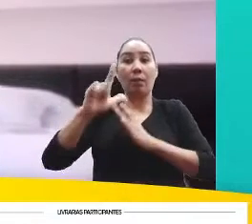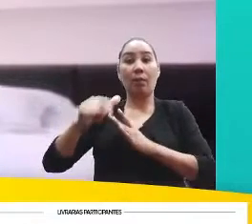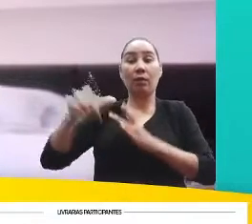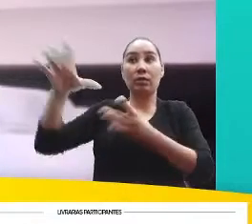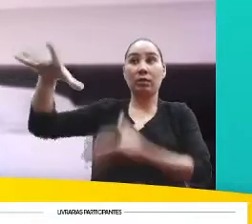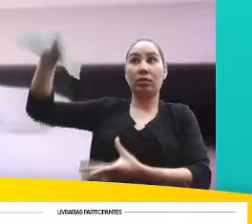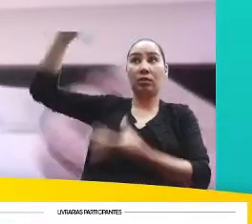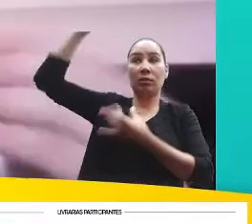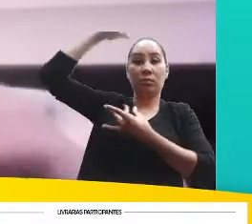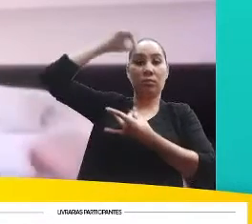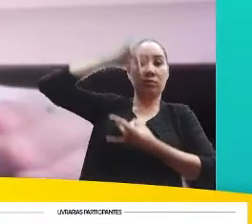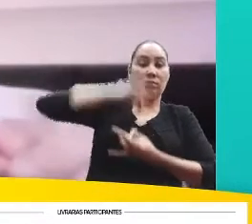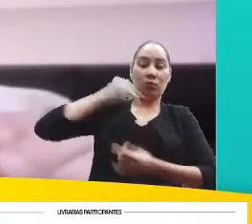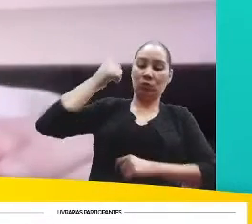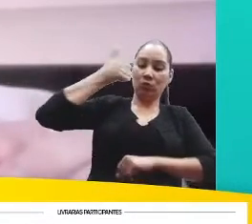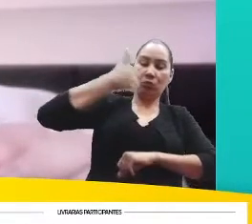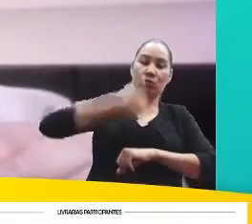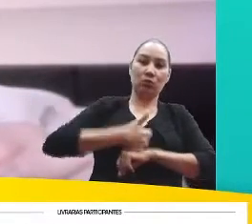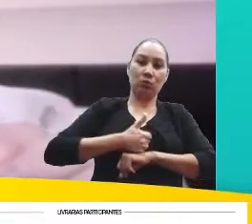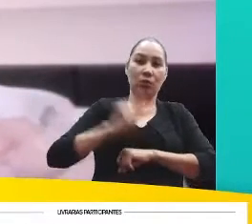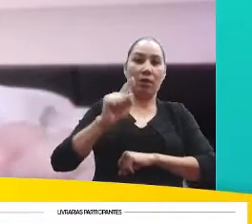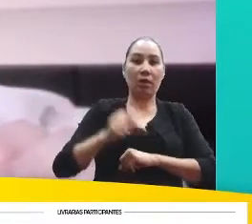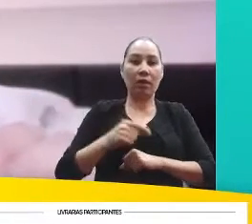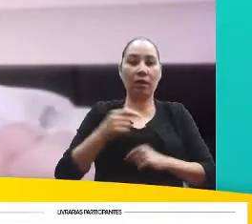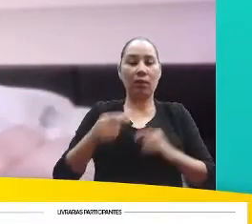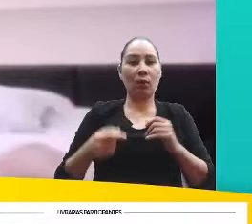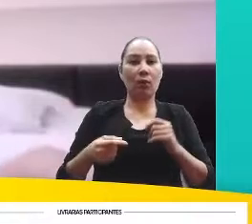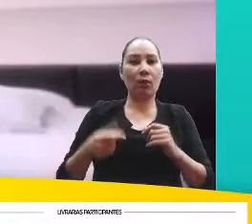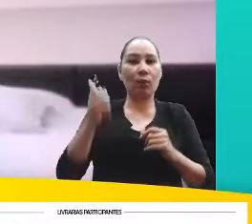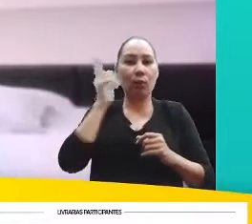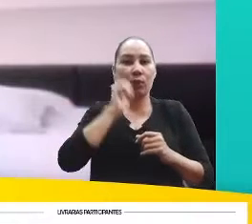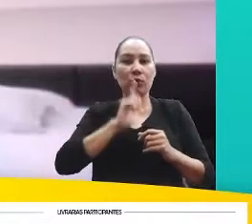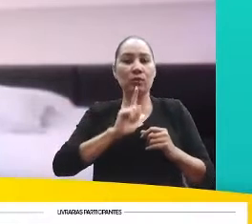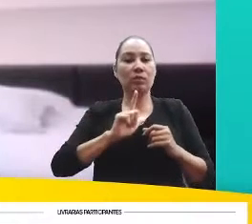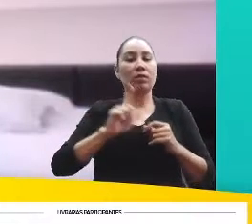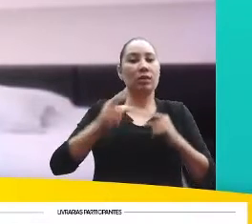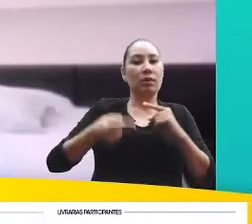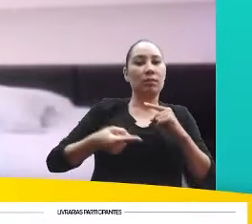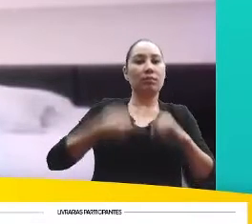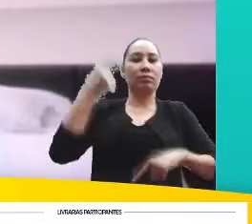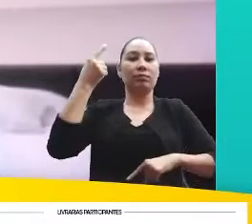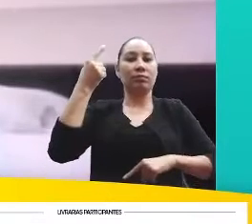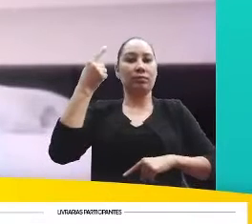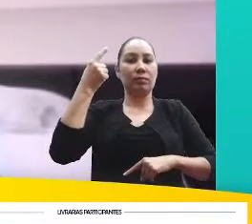lição daquela despertamento para que existe algo imortal em nós